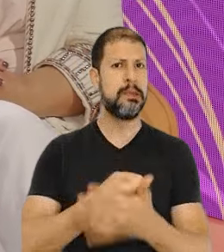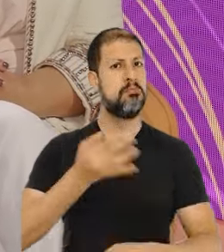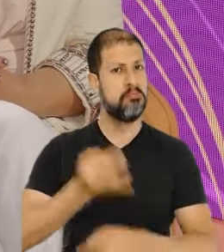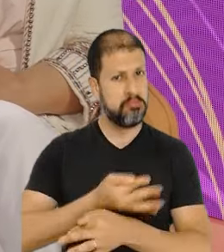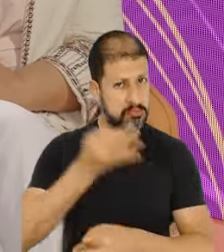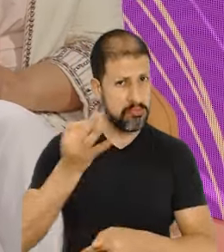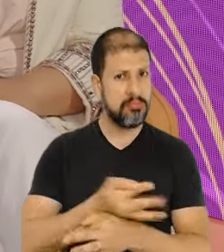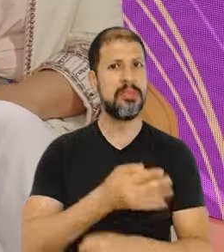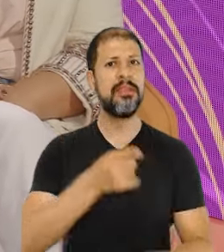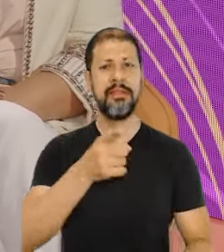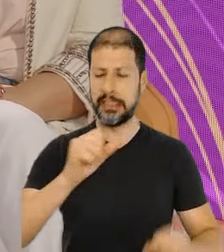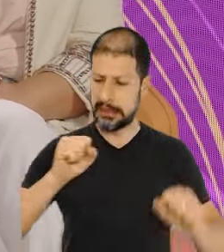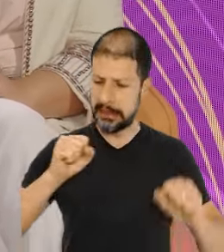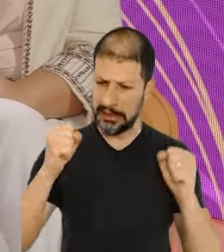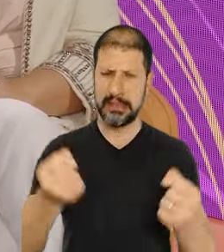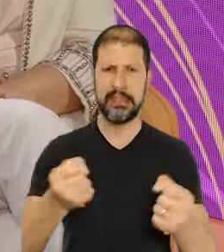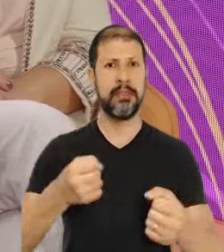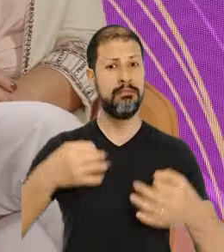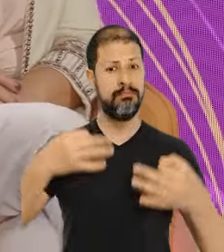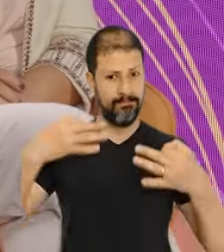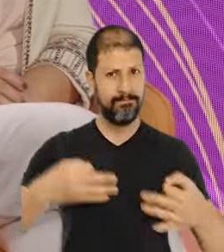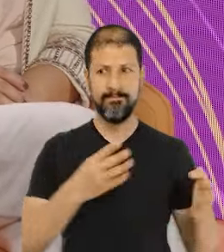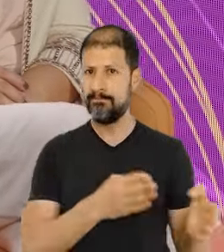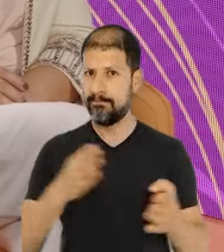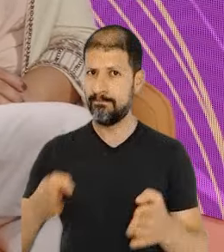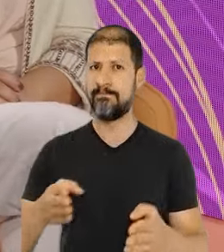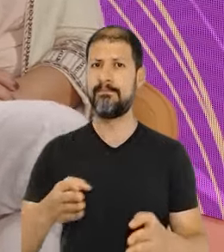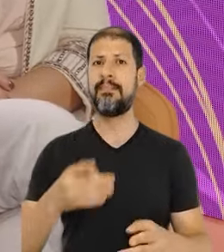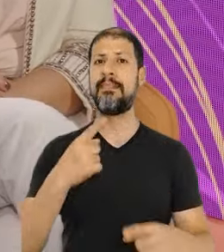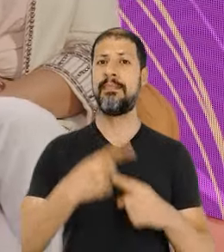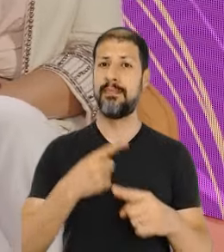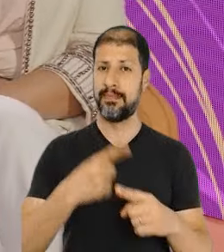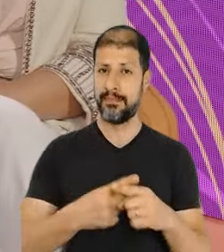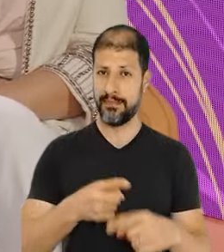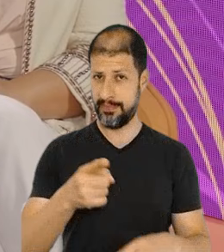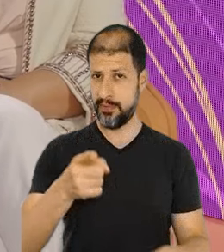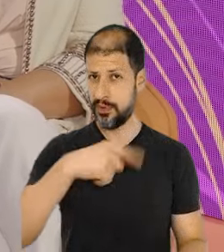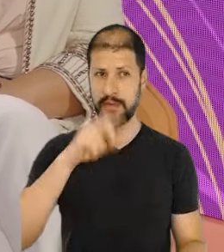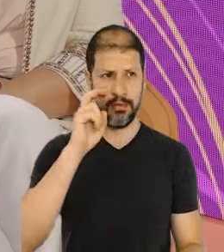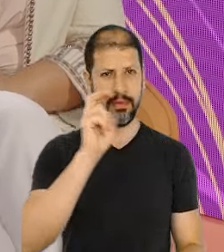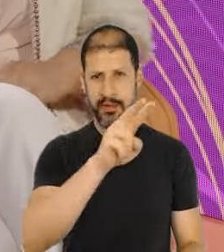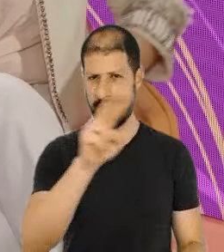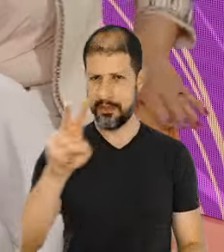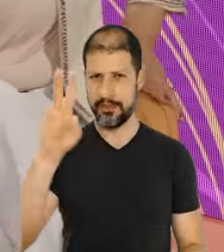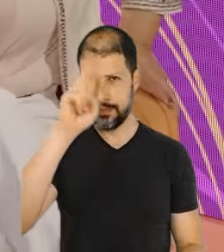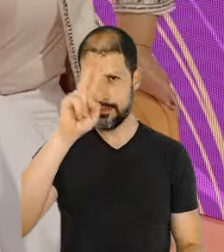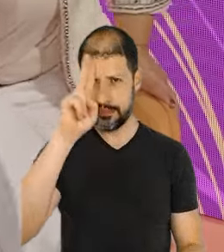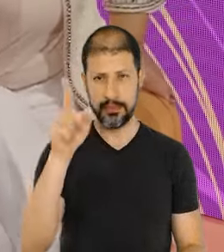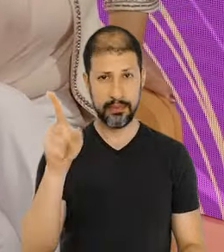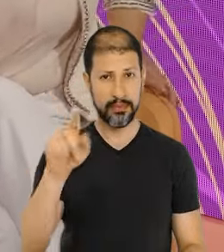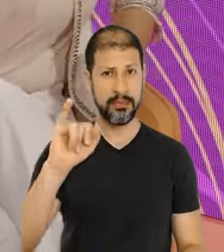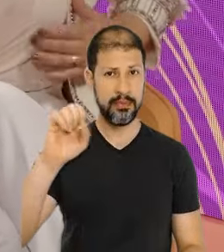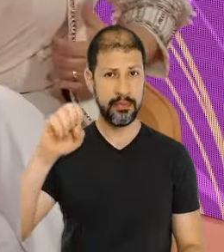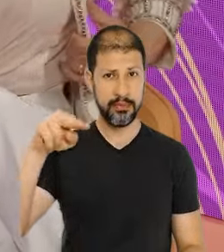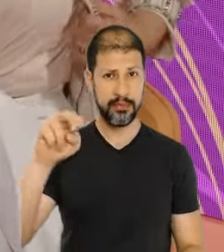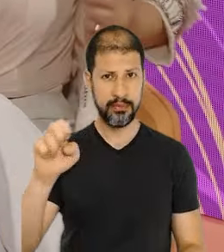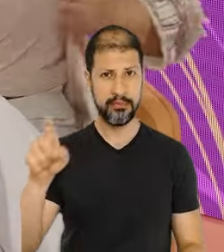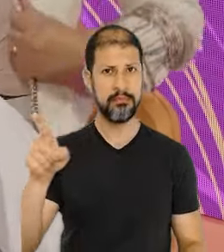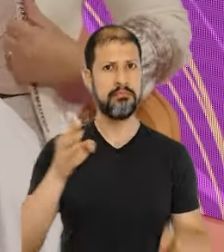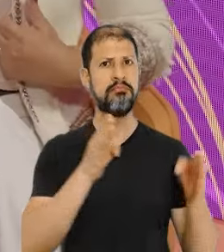resistência dedicação disciplina porque uma das coisas que a gente vê na história da ion é a